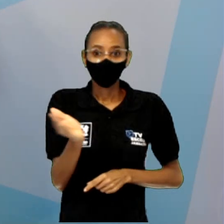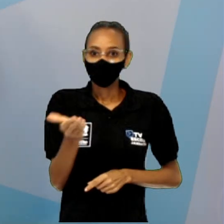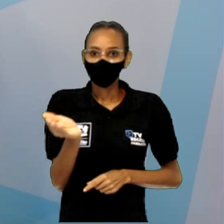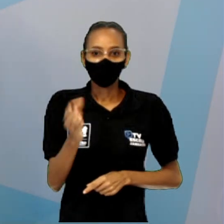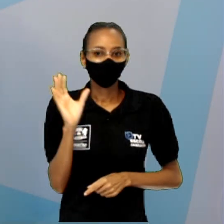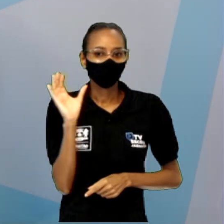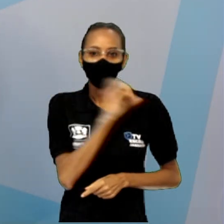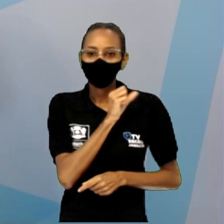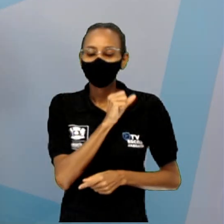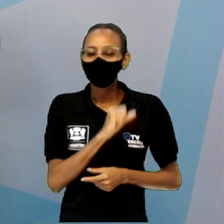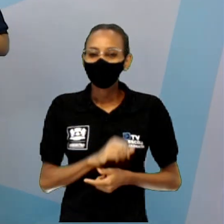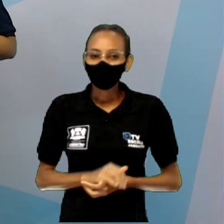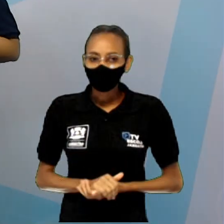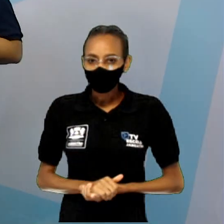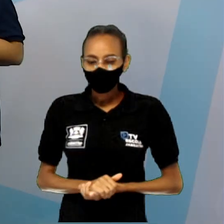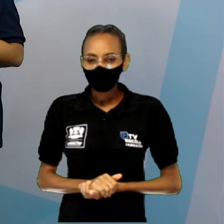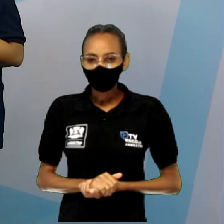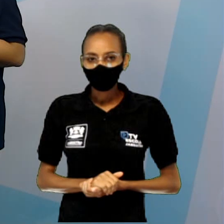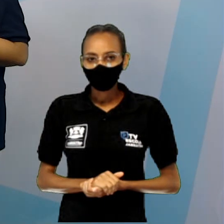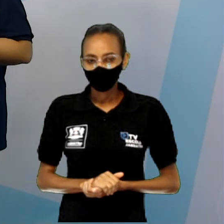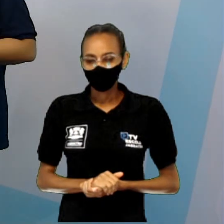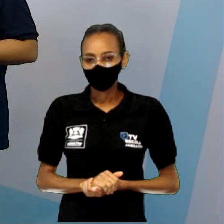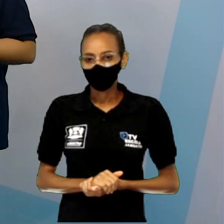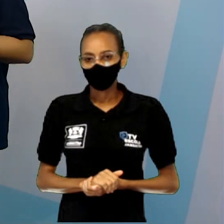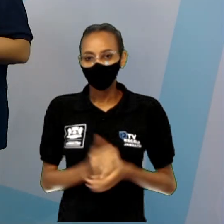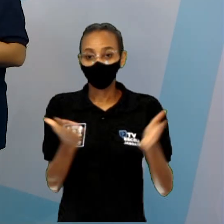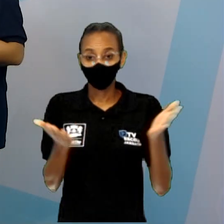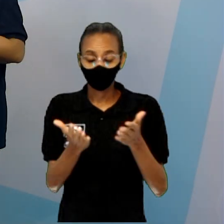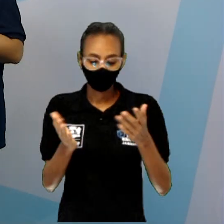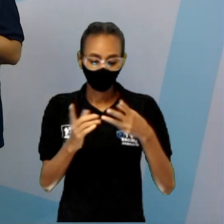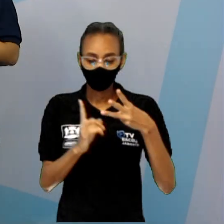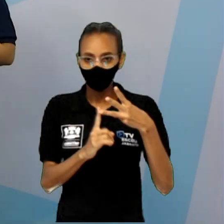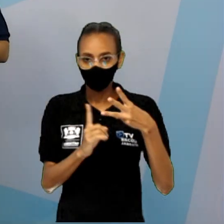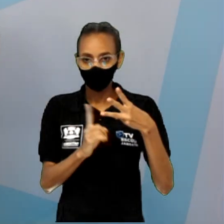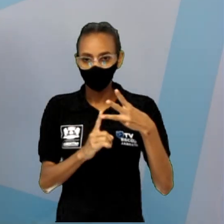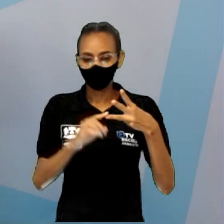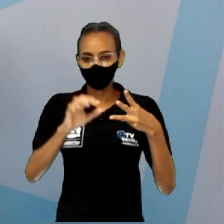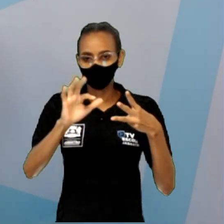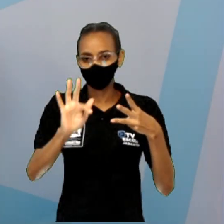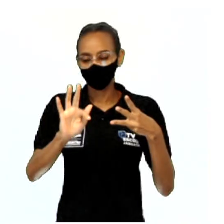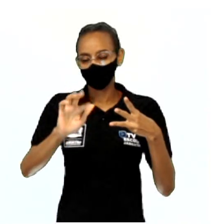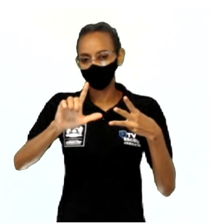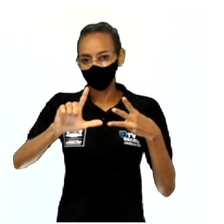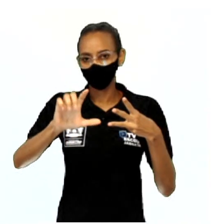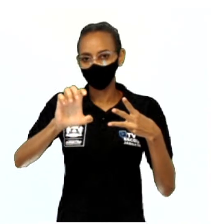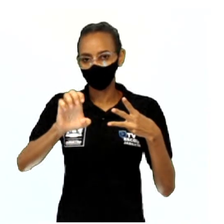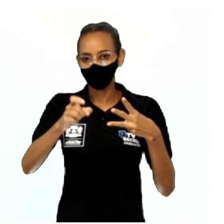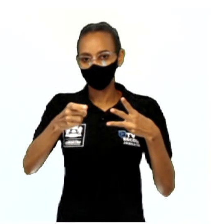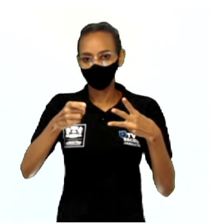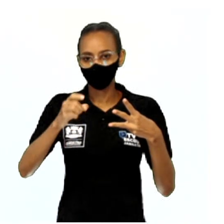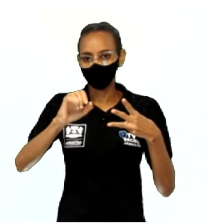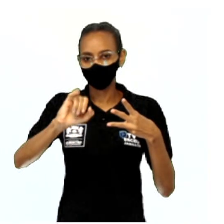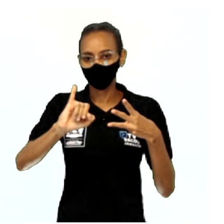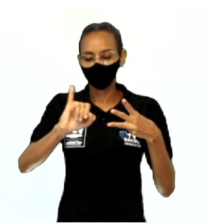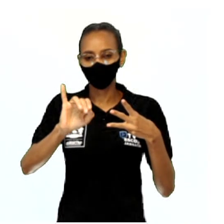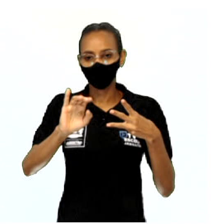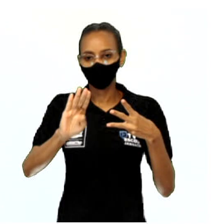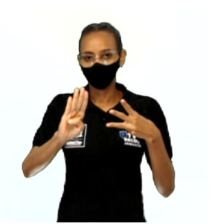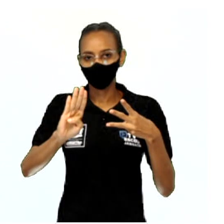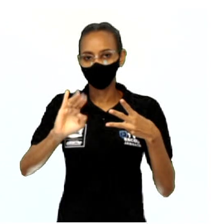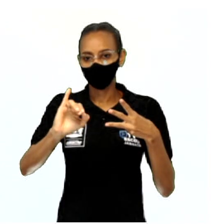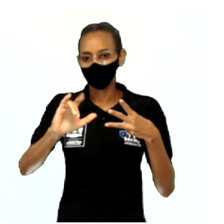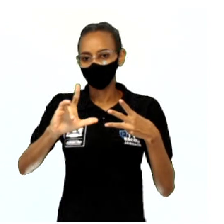intensa. Vamos agora falar dos exercícios de flexibilidade, ok? Então, olha só,